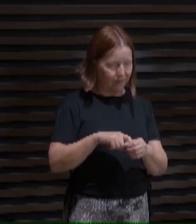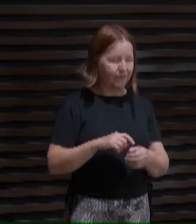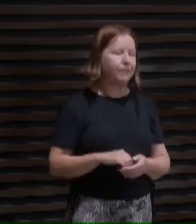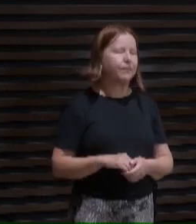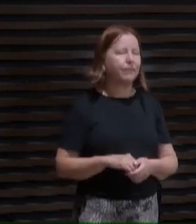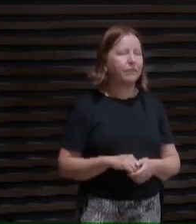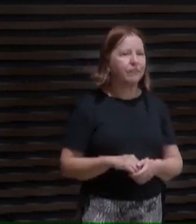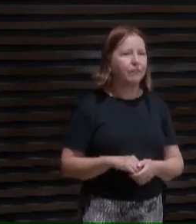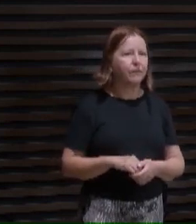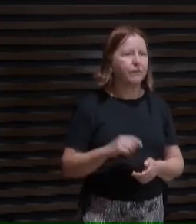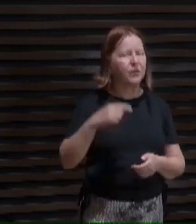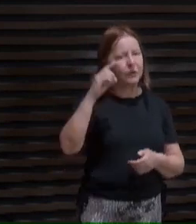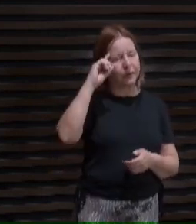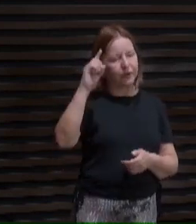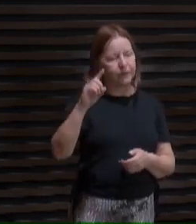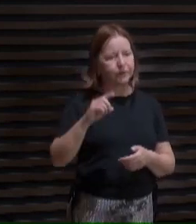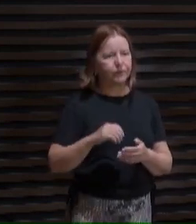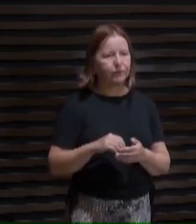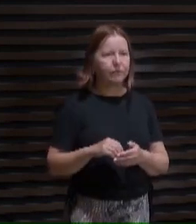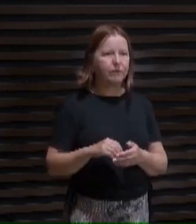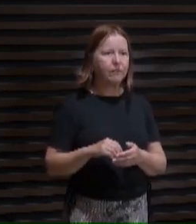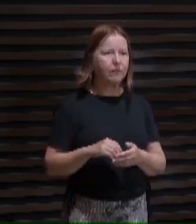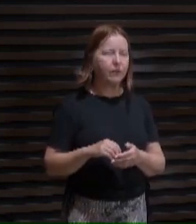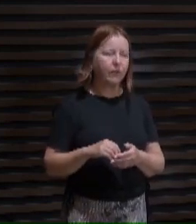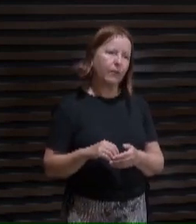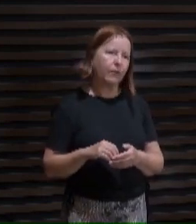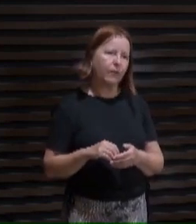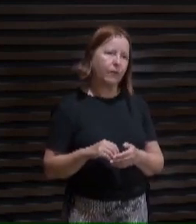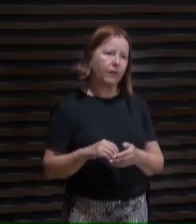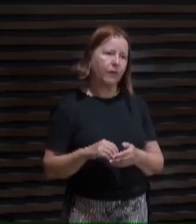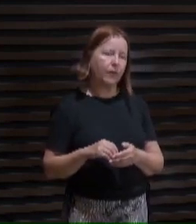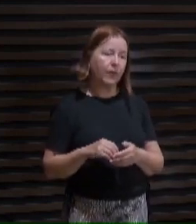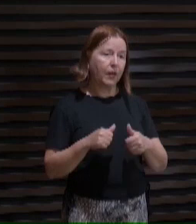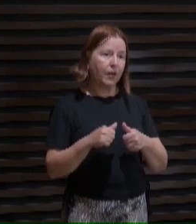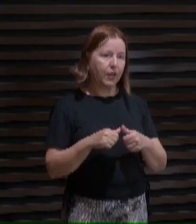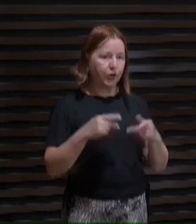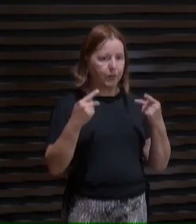No outro dia, MacArthur senta com os pastores da igreja da Grace